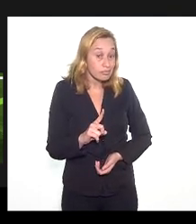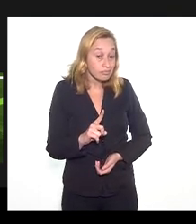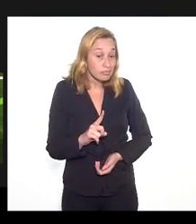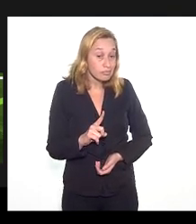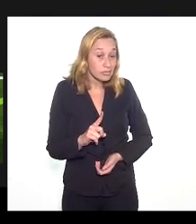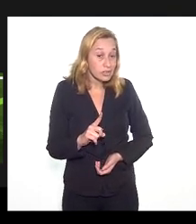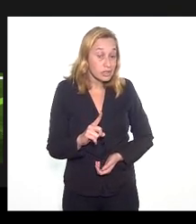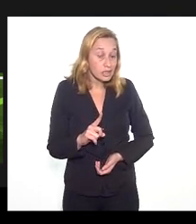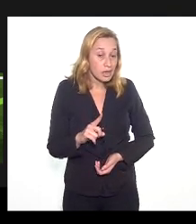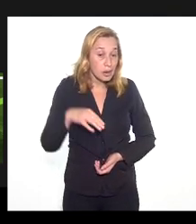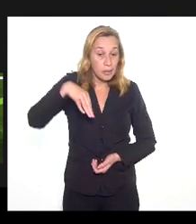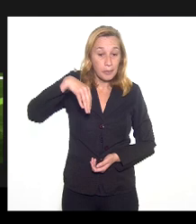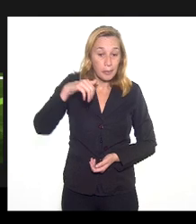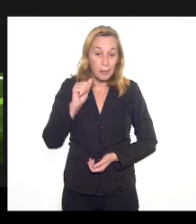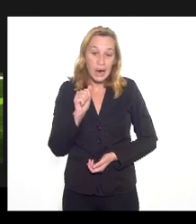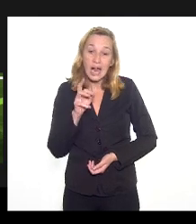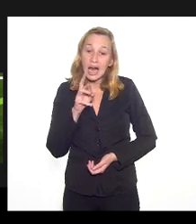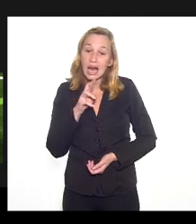Senhora Marilda?